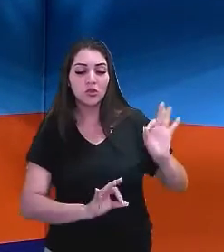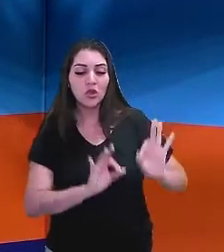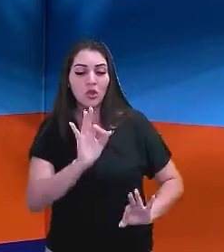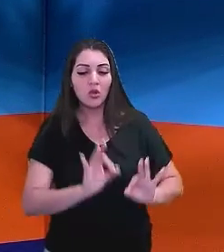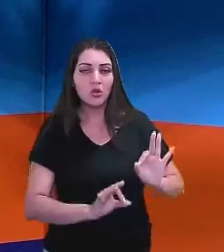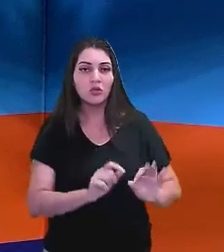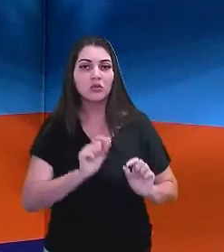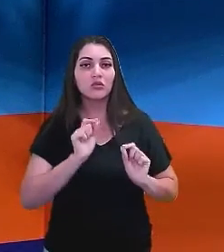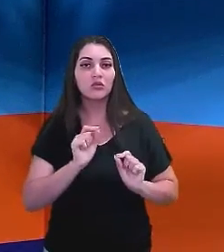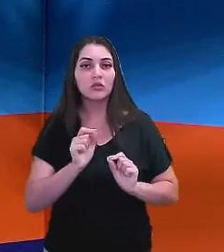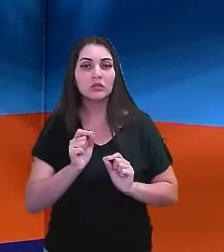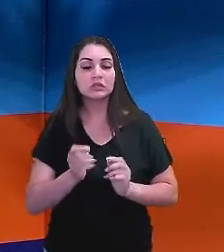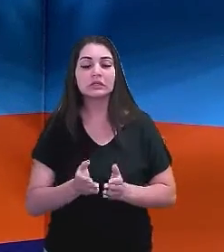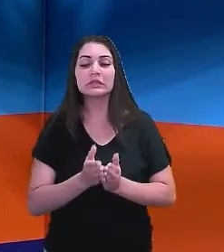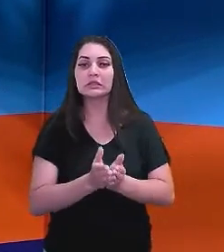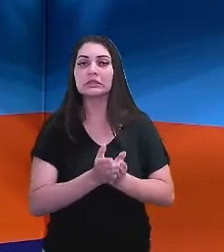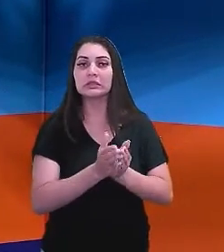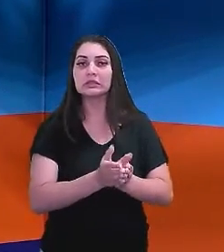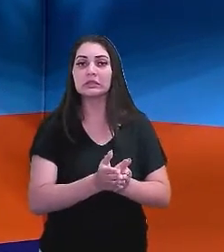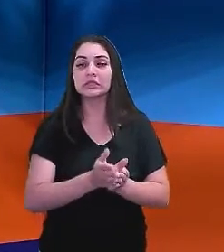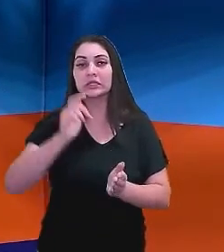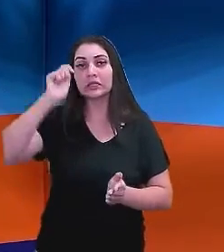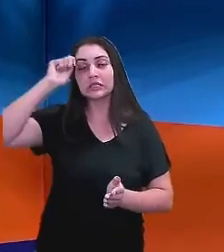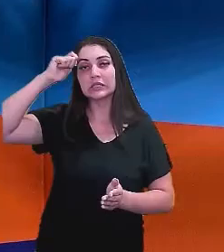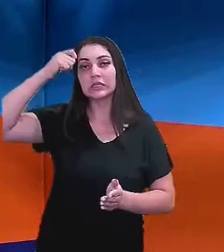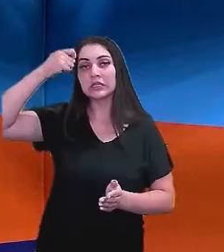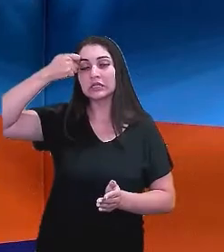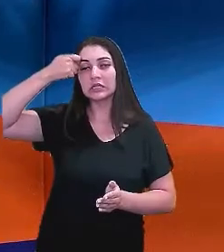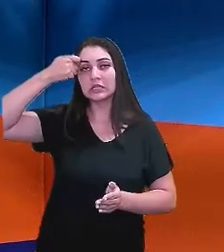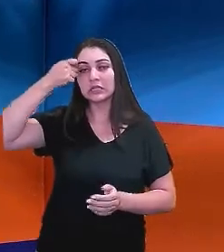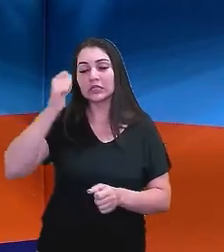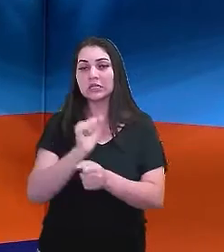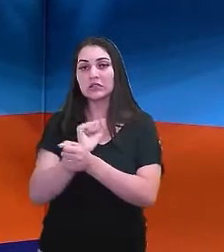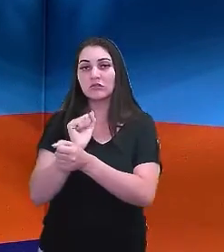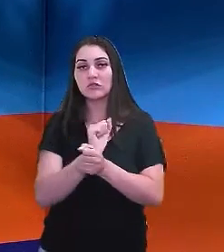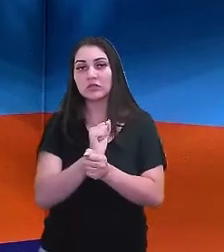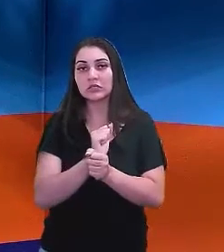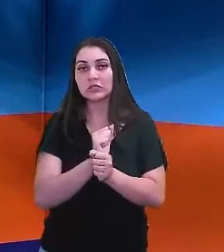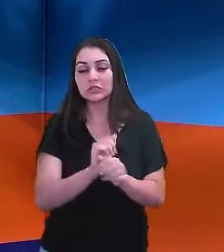controlando o tráfico negreiro, ou seja, a escravidão, de já ir